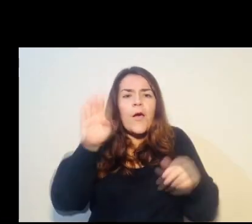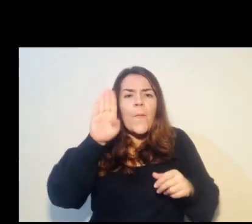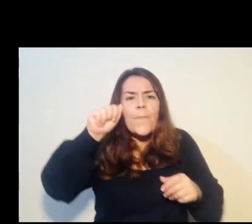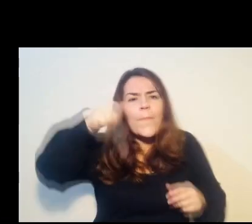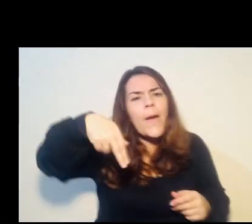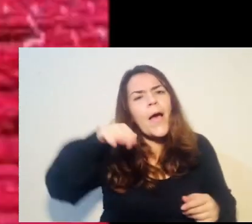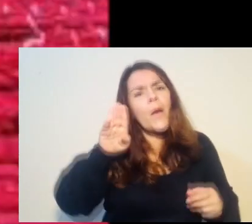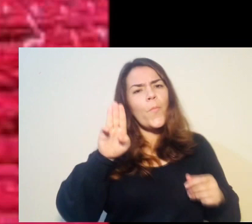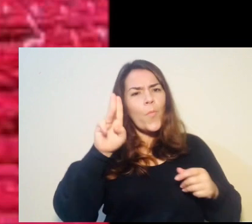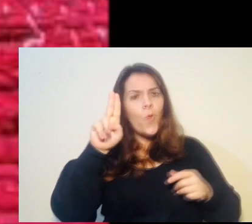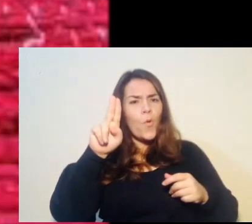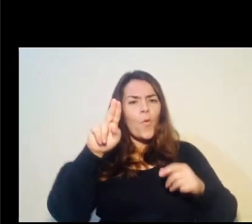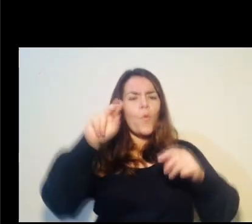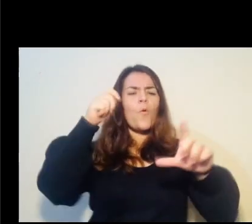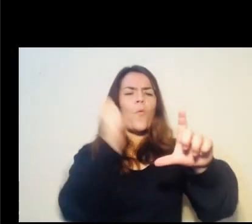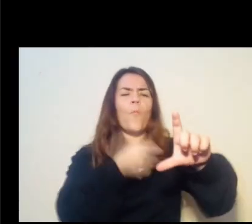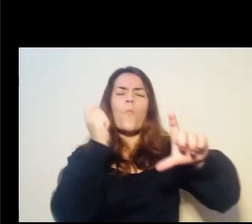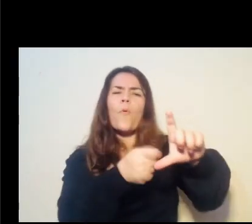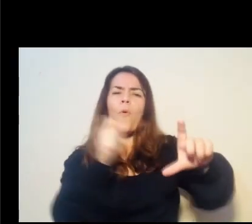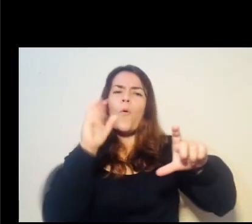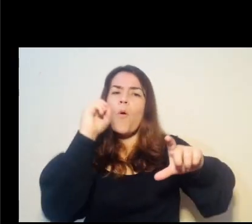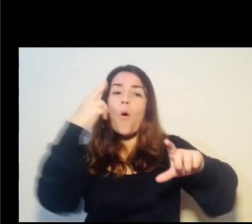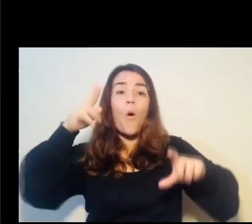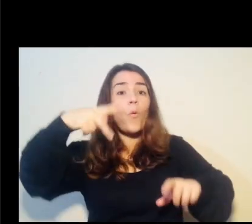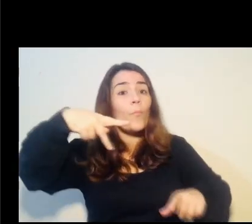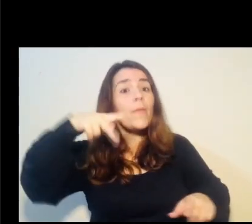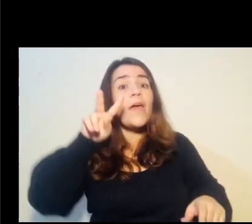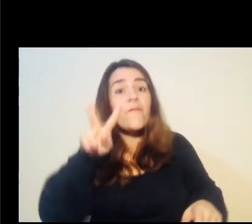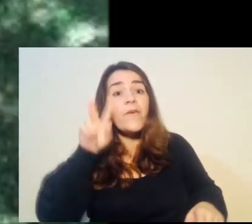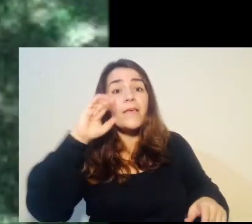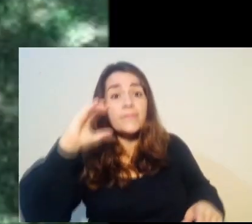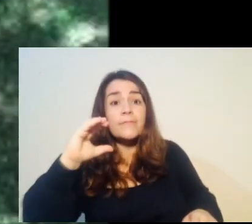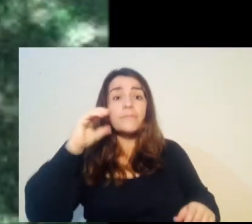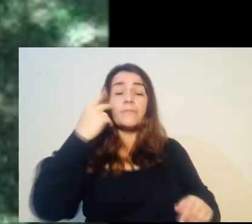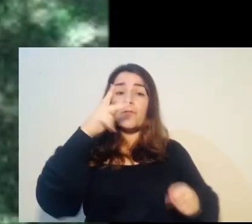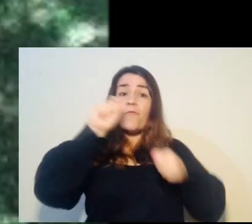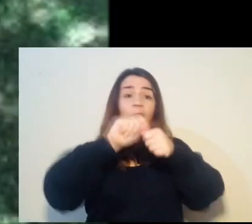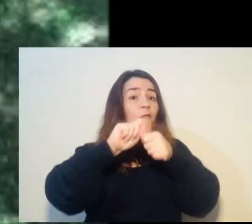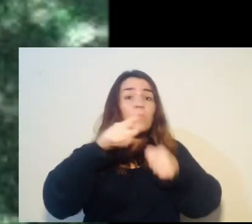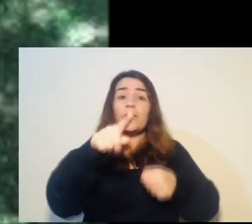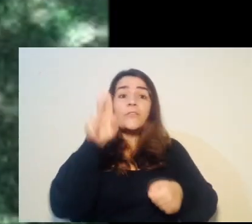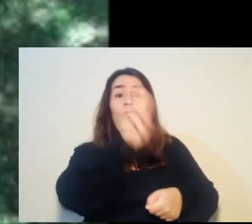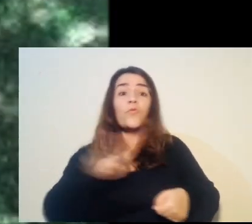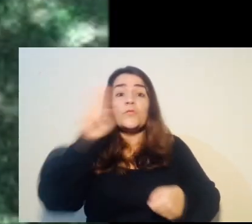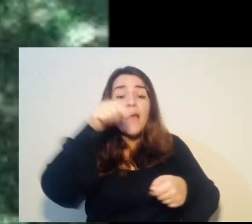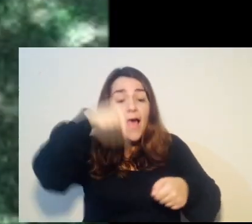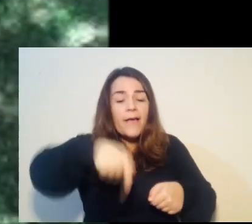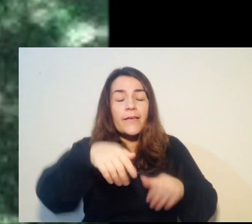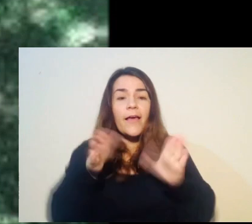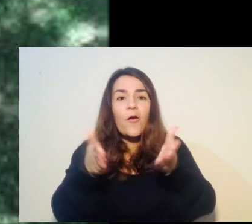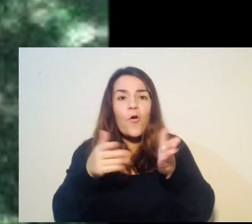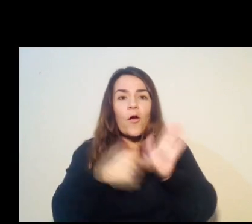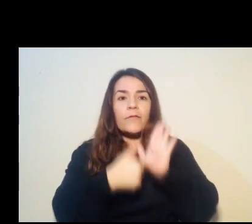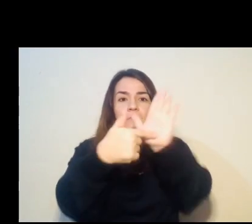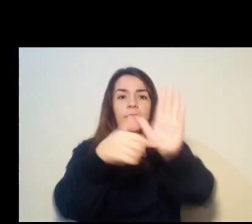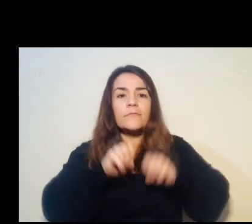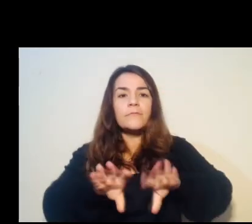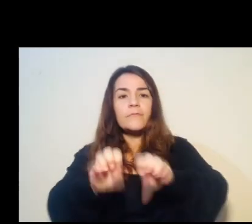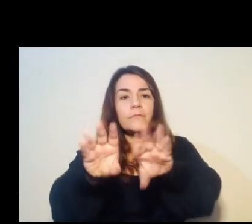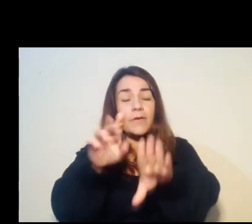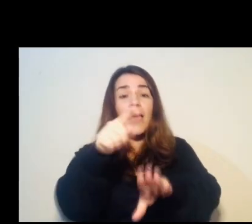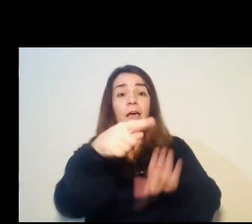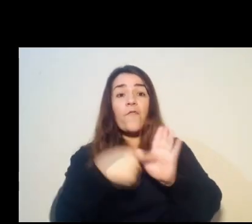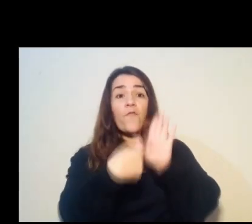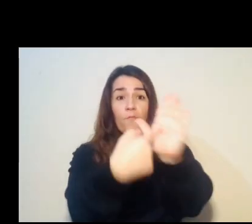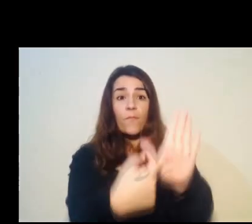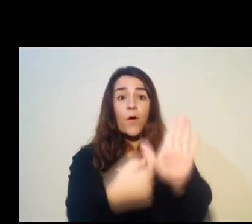tipos, como bambu, metal e até mesmo o de PVC, que é justamente o que vamos usar aqui. Esse